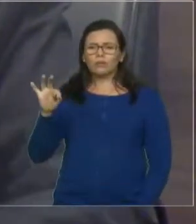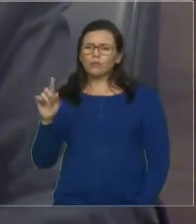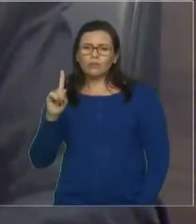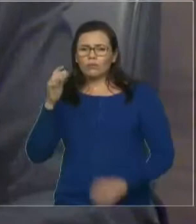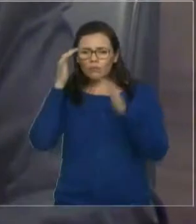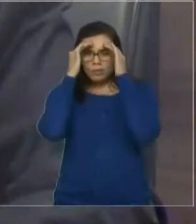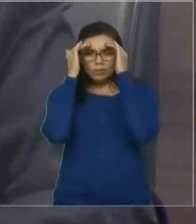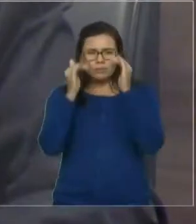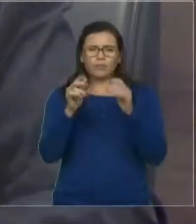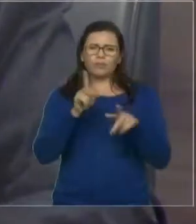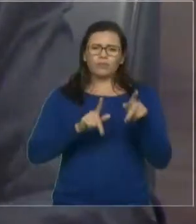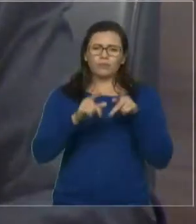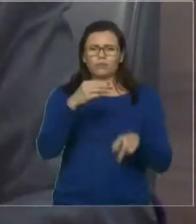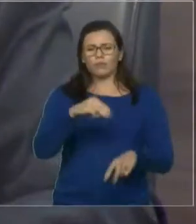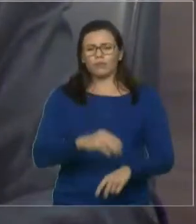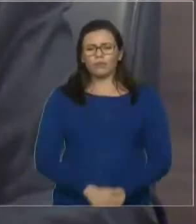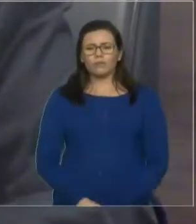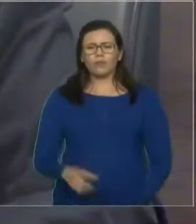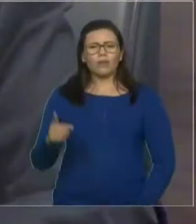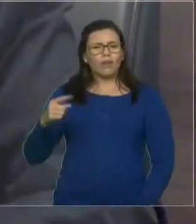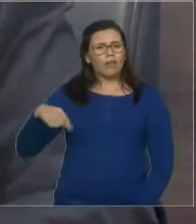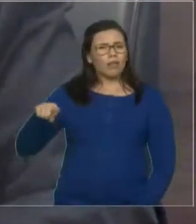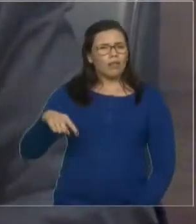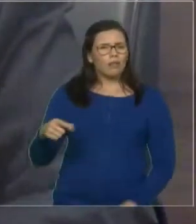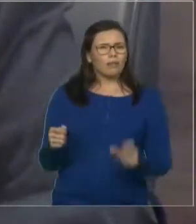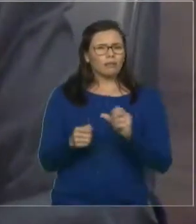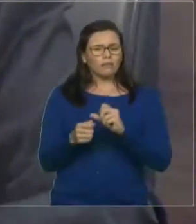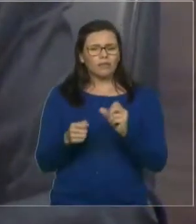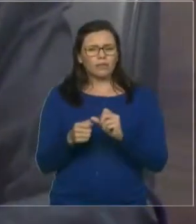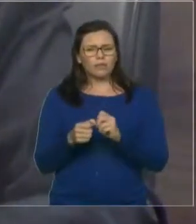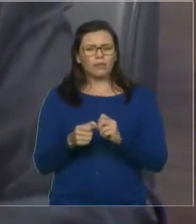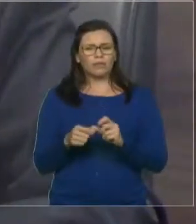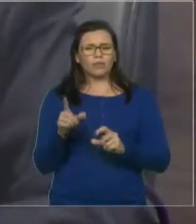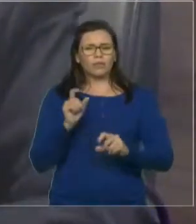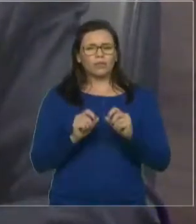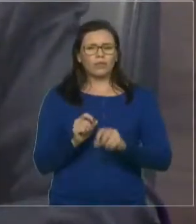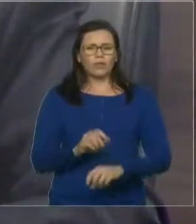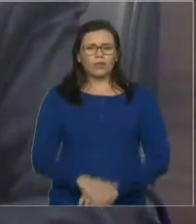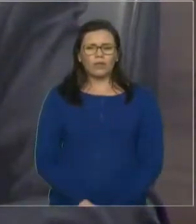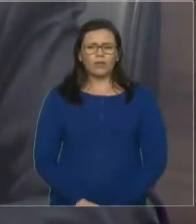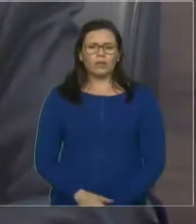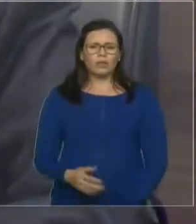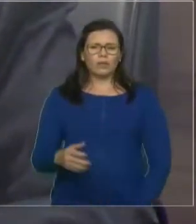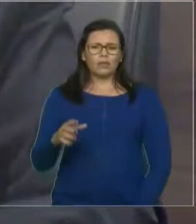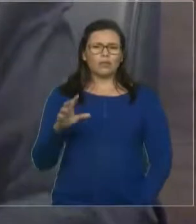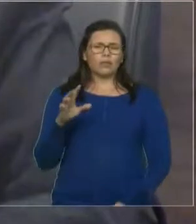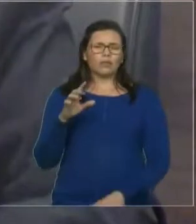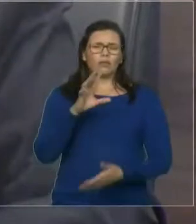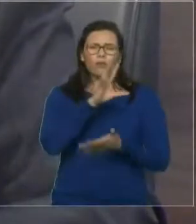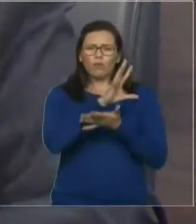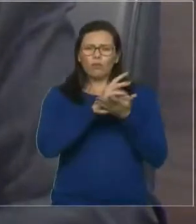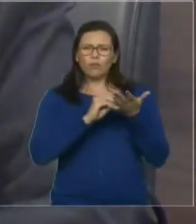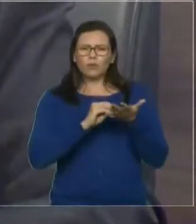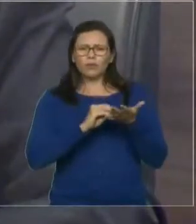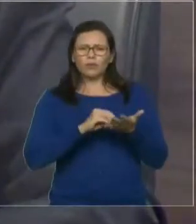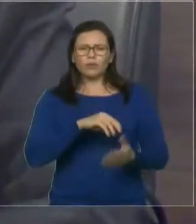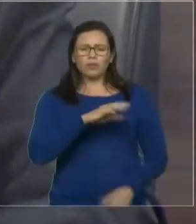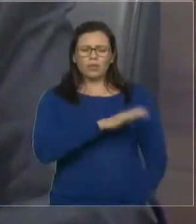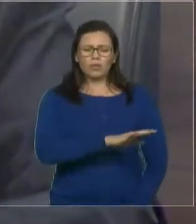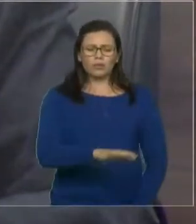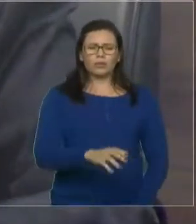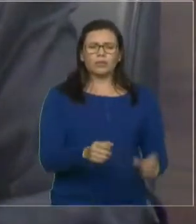estão fazendo, ou seja, copiando o que faziam aquelas crianças ali no Ceará, no Piauí,